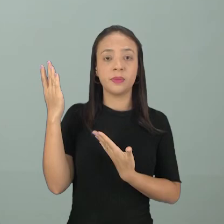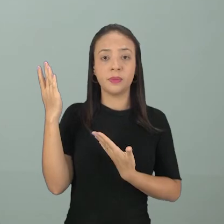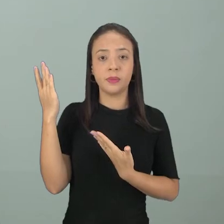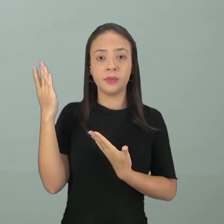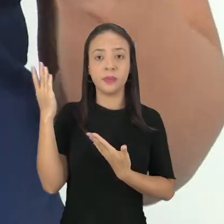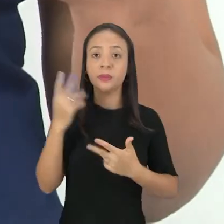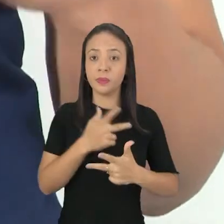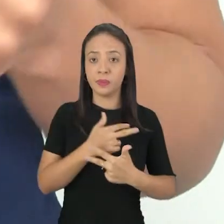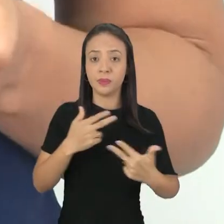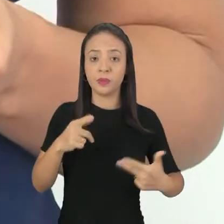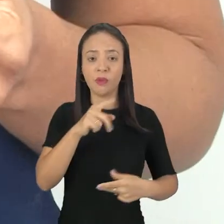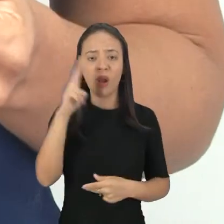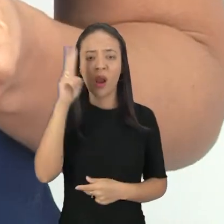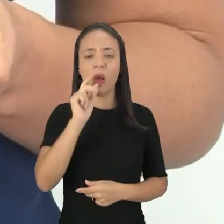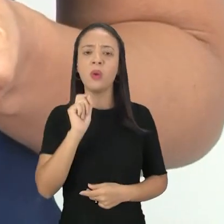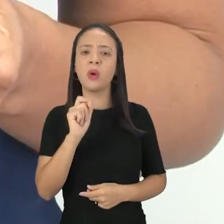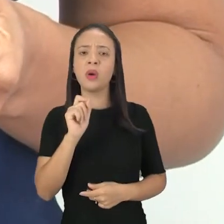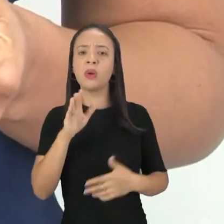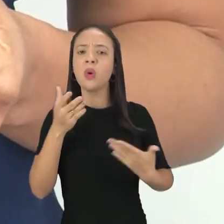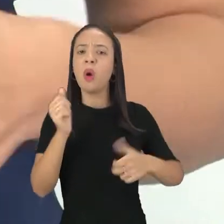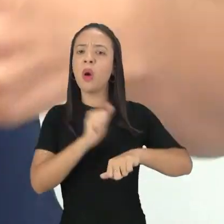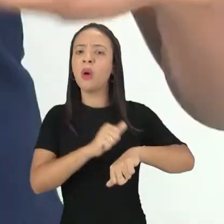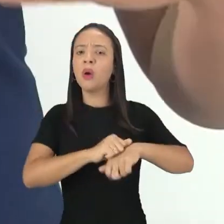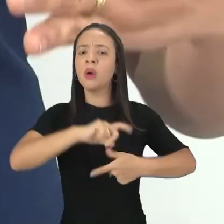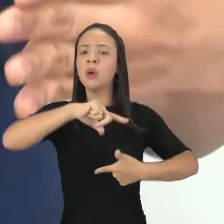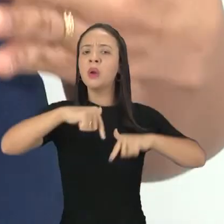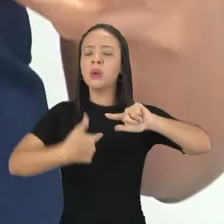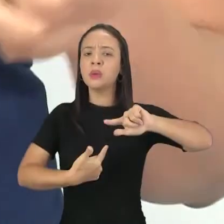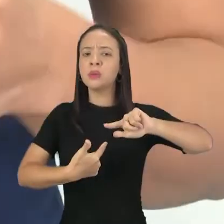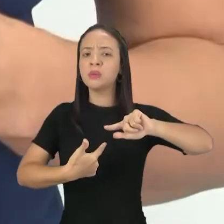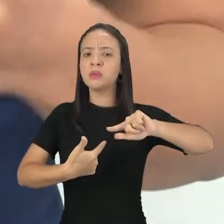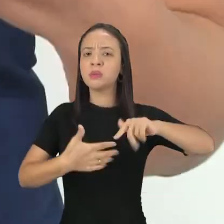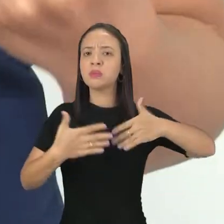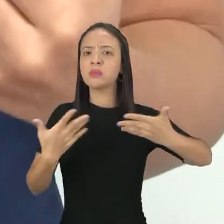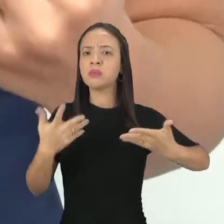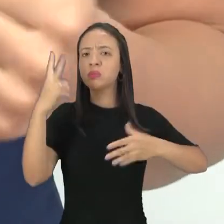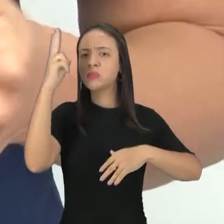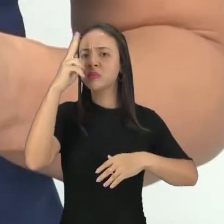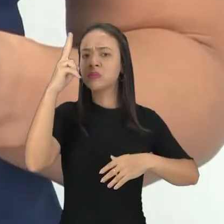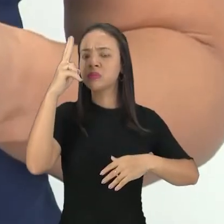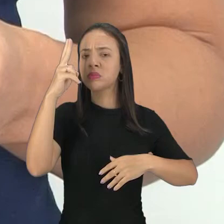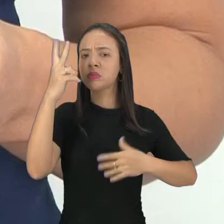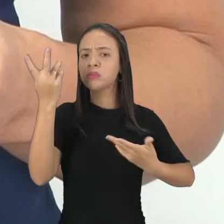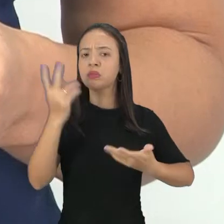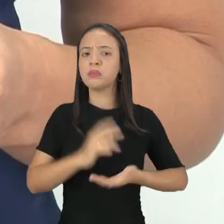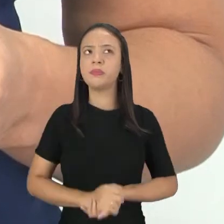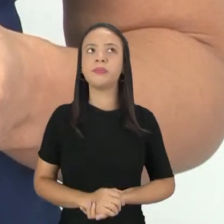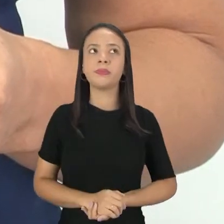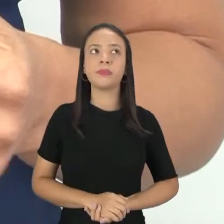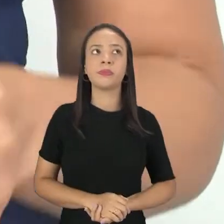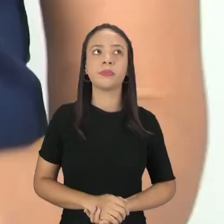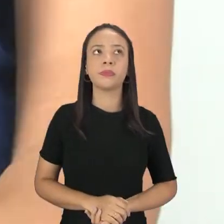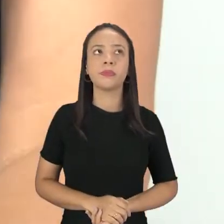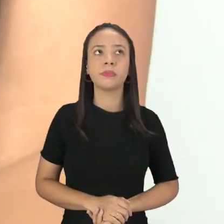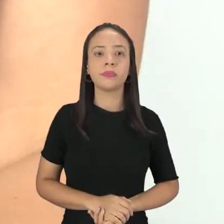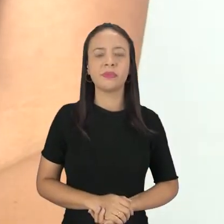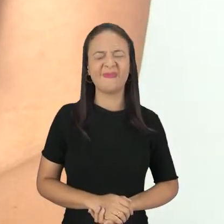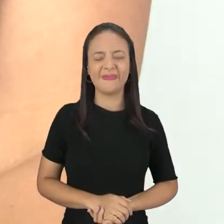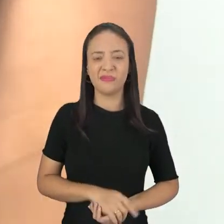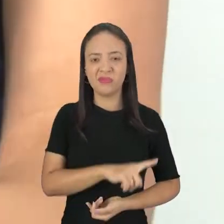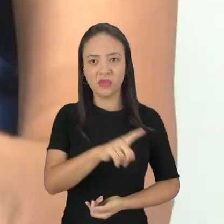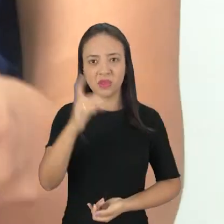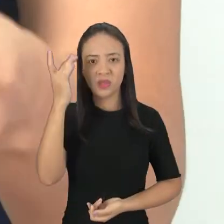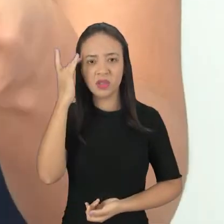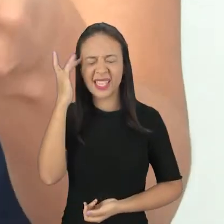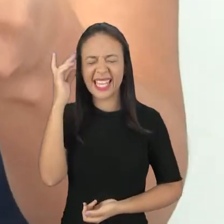objeto, vocês lembram de que sólido geométrico? A que sólido geométrico ele se assemelha? Vamos lá, crianças. Será